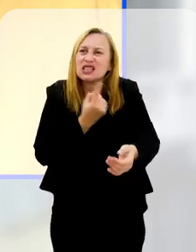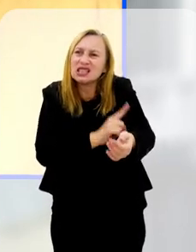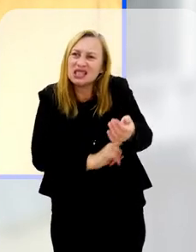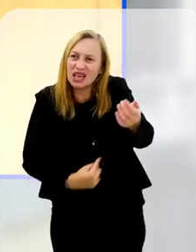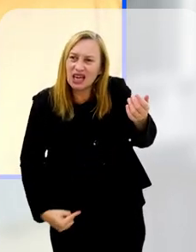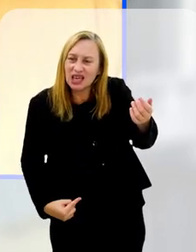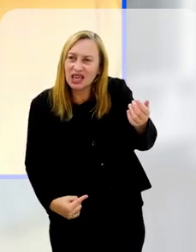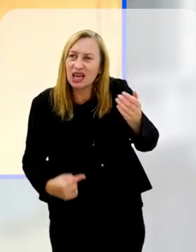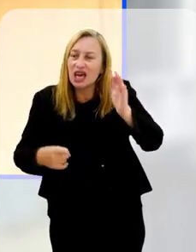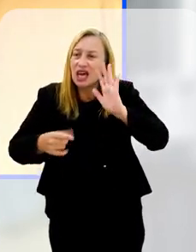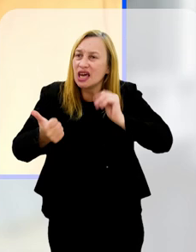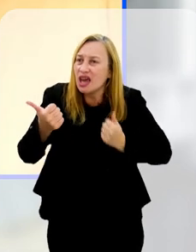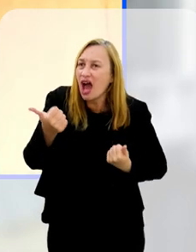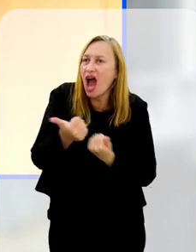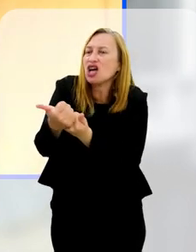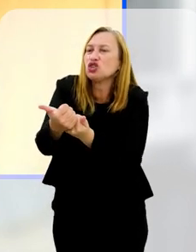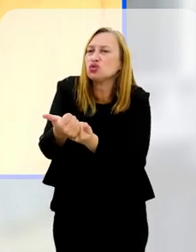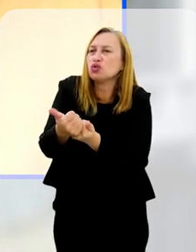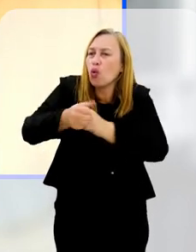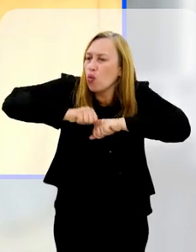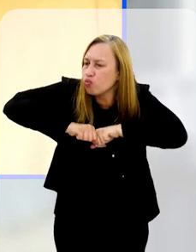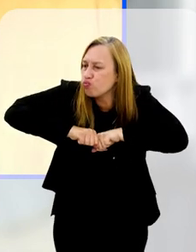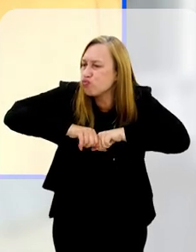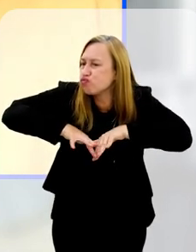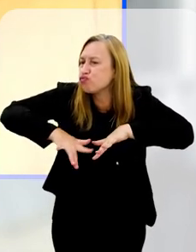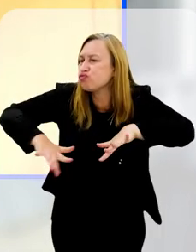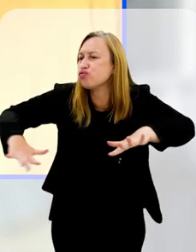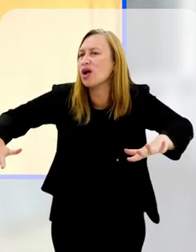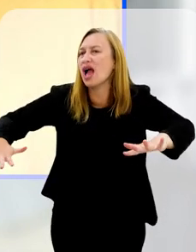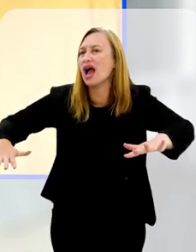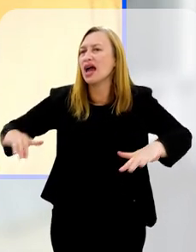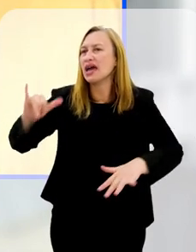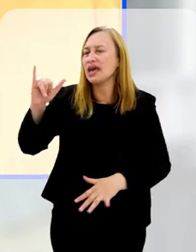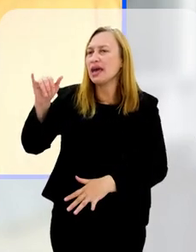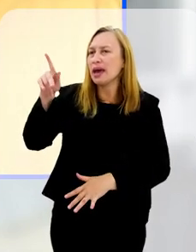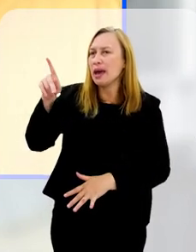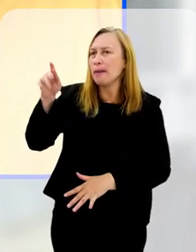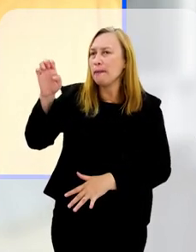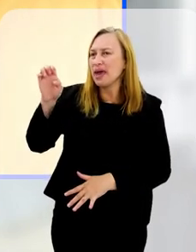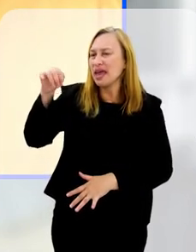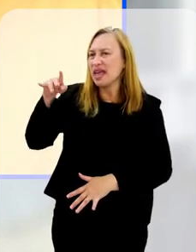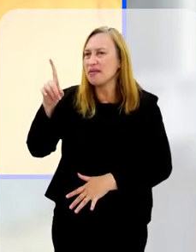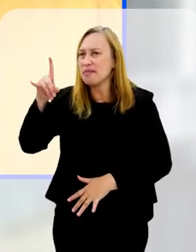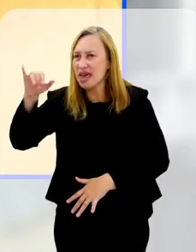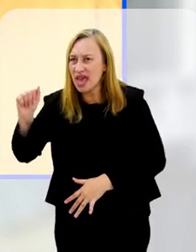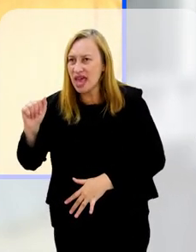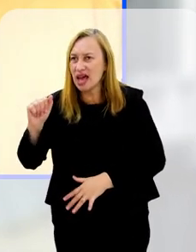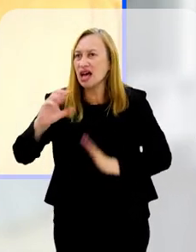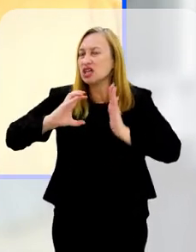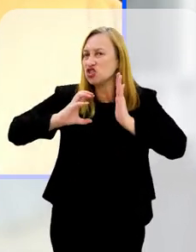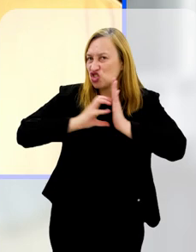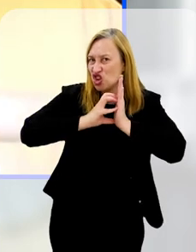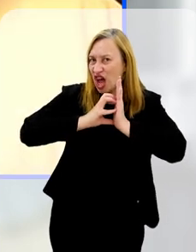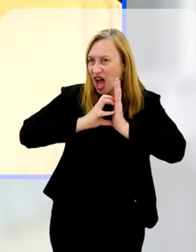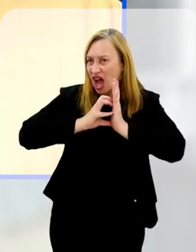80, né, que ajudou muito a espalhar a epidemia de AIDS